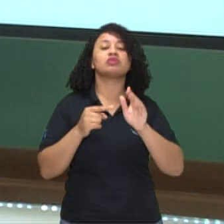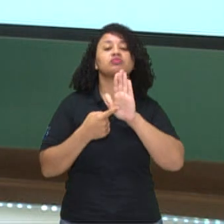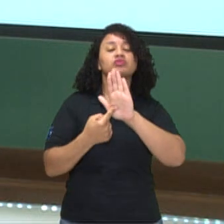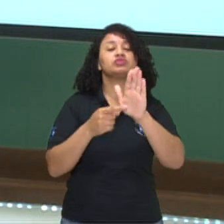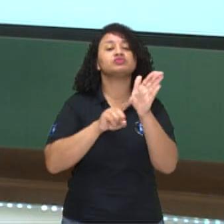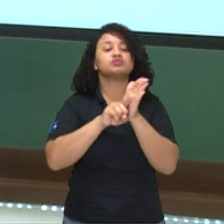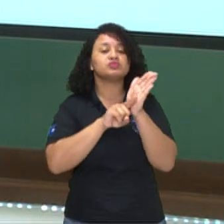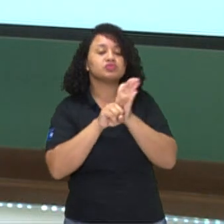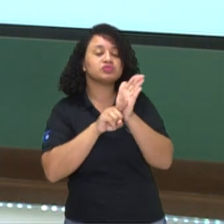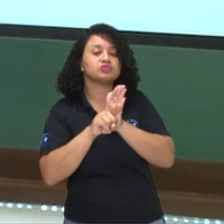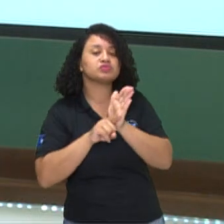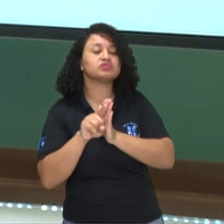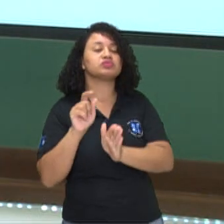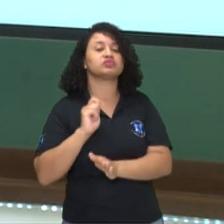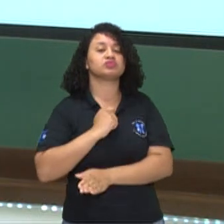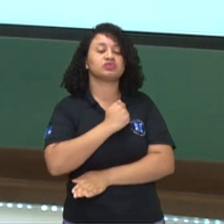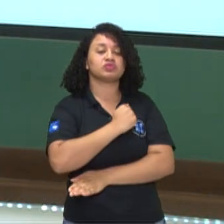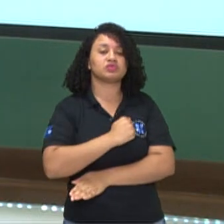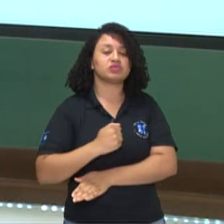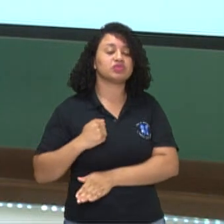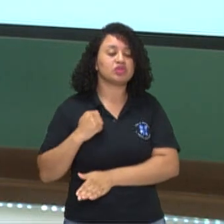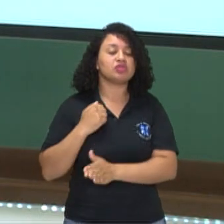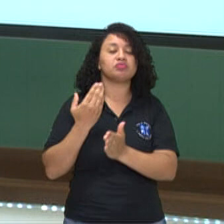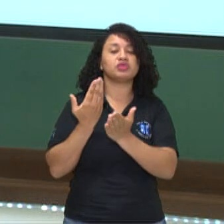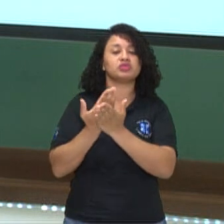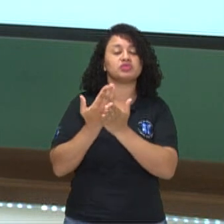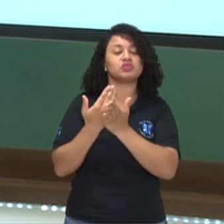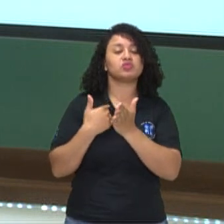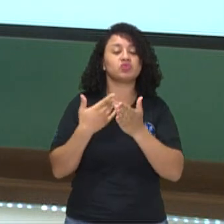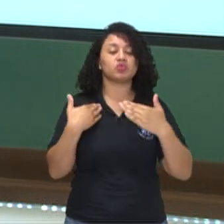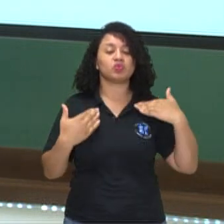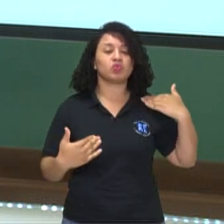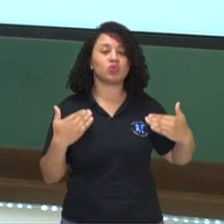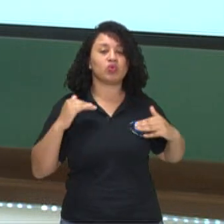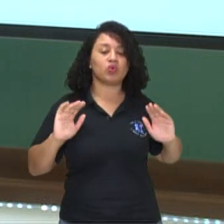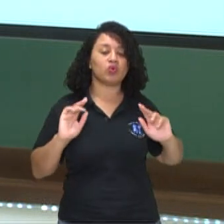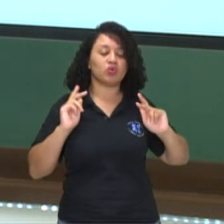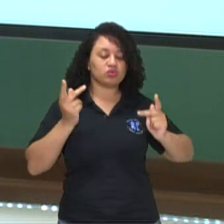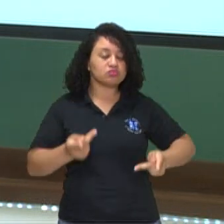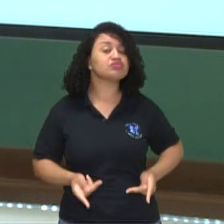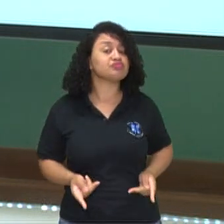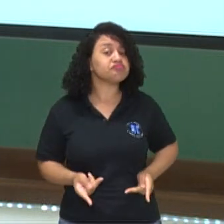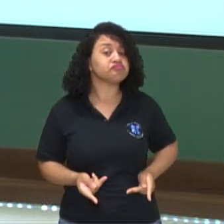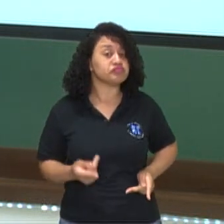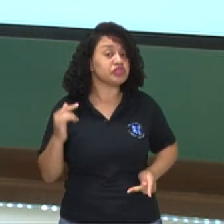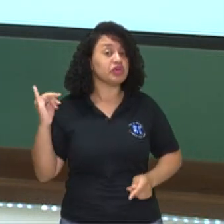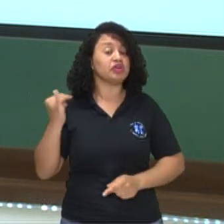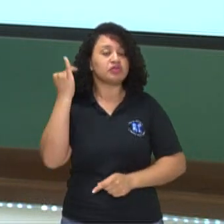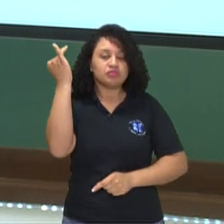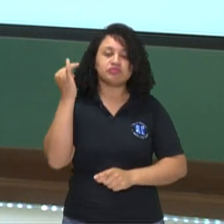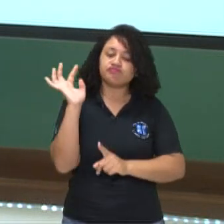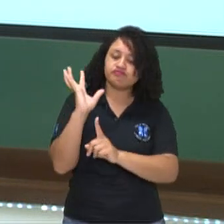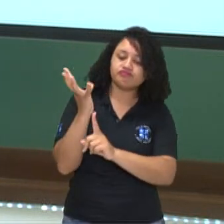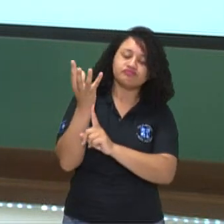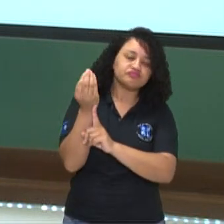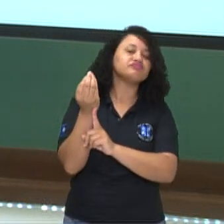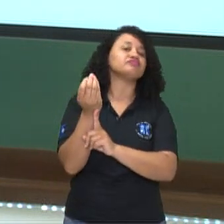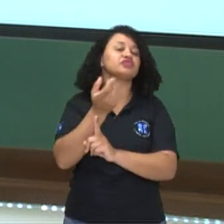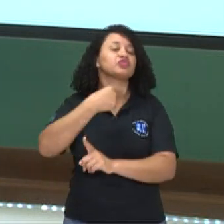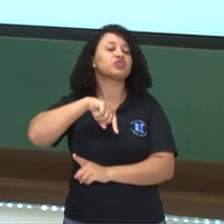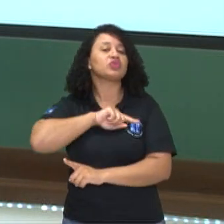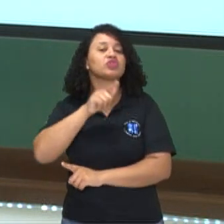de anatomia, dos estudos de corpo humano, tão importantes para a produção artística, né? A gente só vai